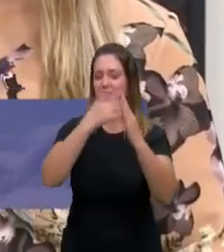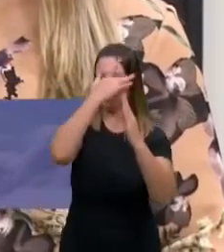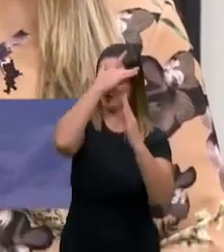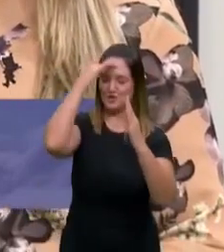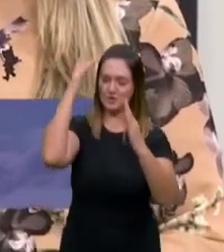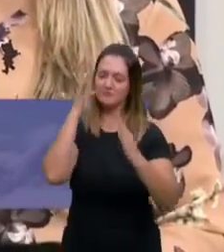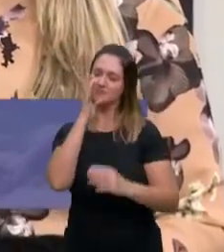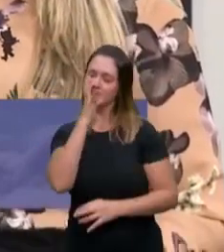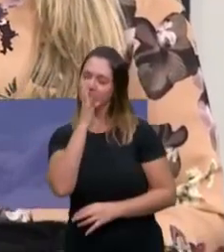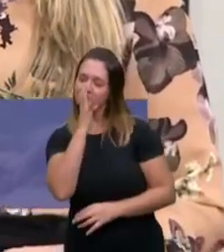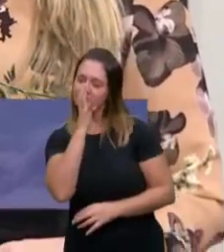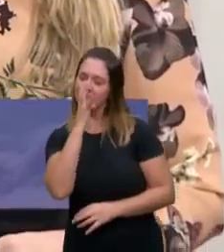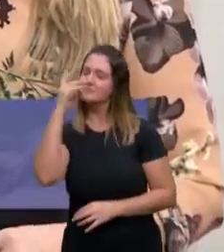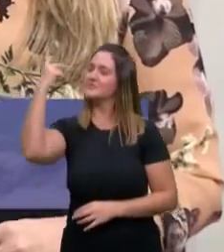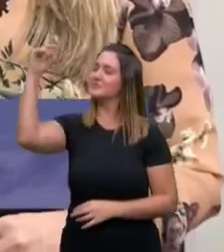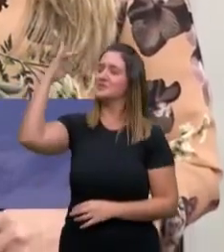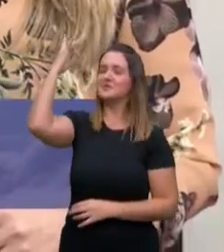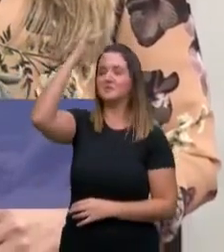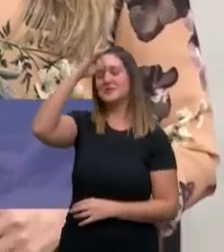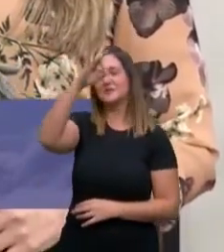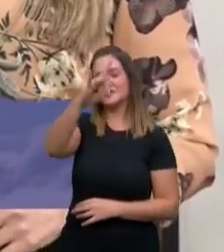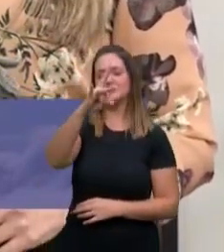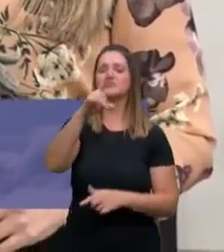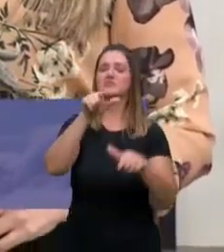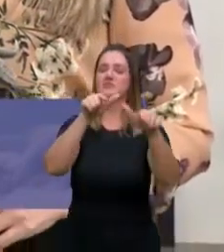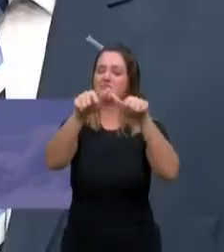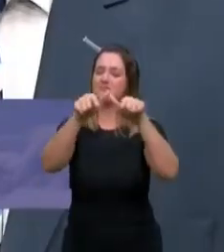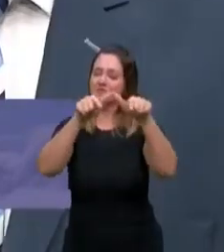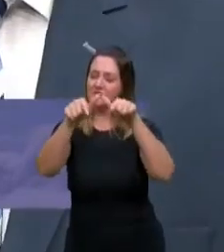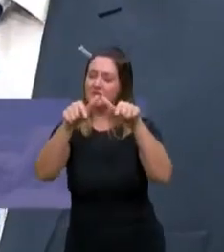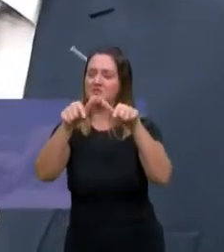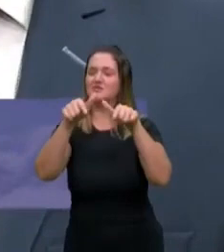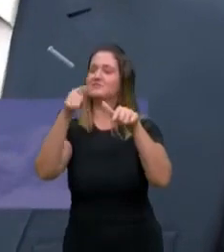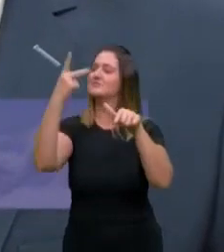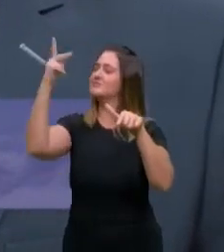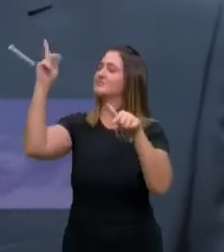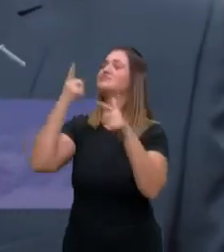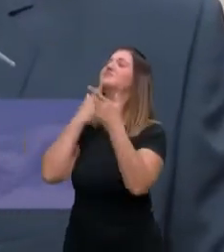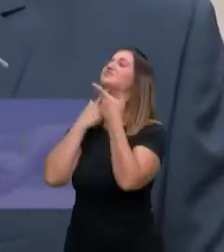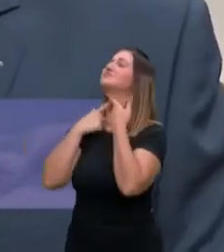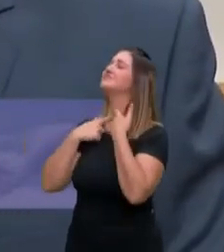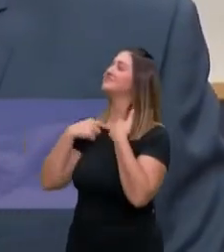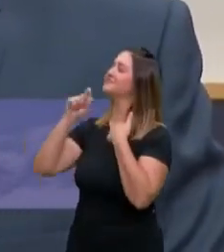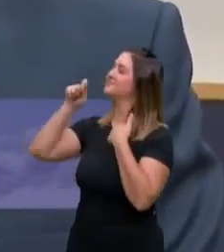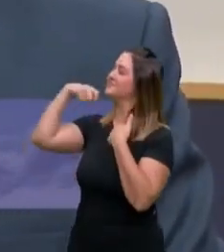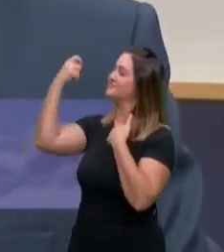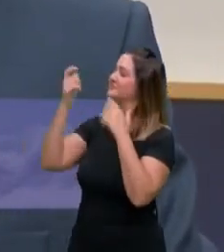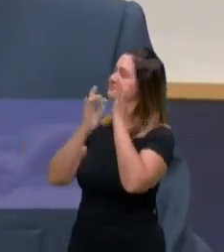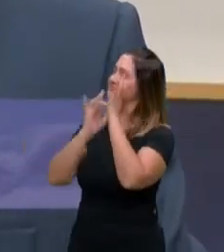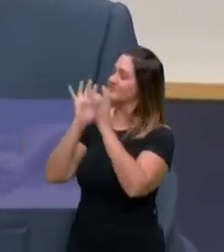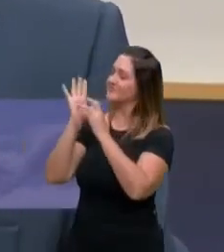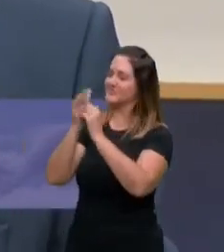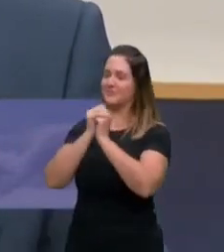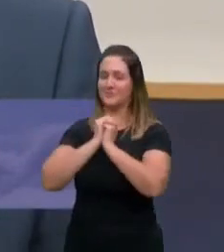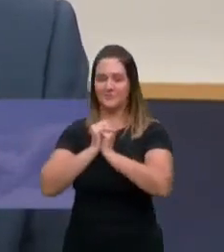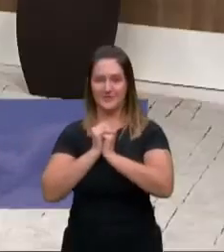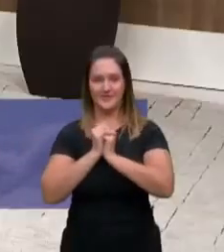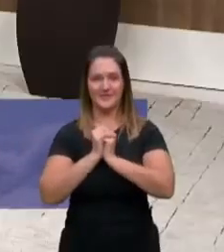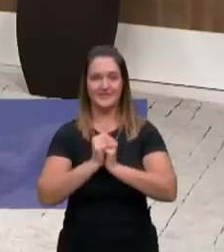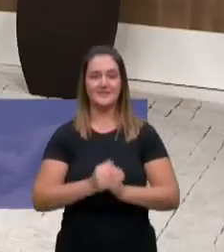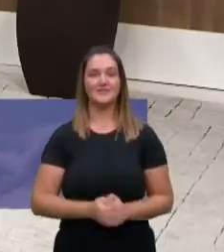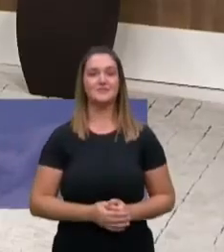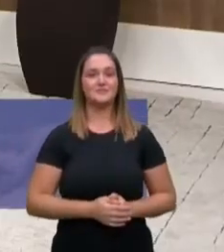pessoa conectada, que o Teu Santo Espírito faça a obra que o Senhor deseja fazer. Em nome de Jesus, amém.